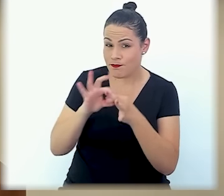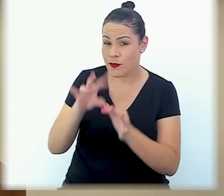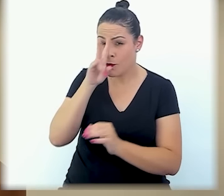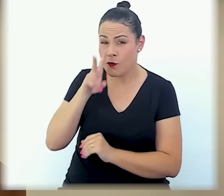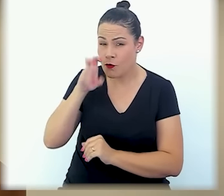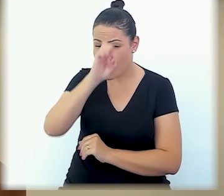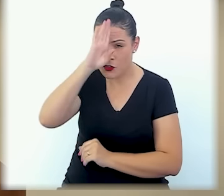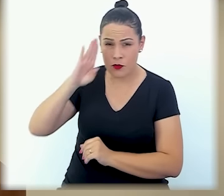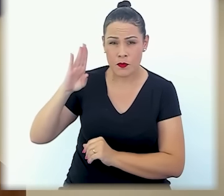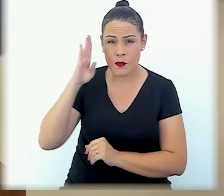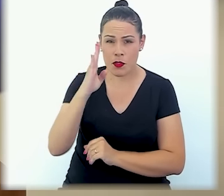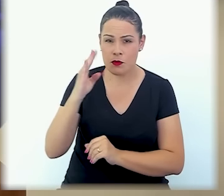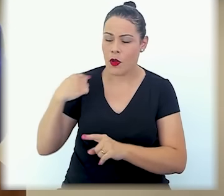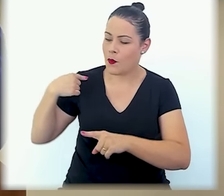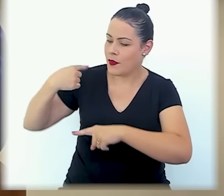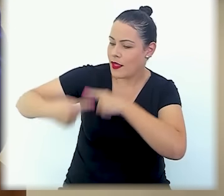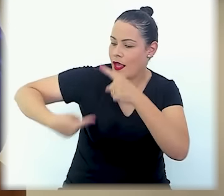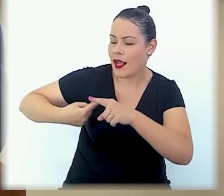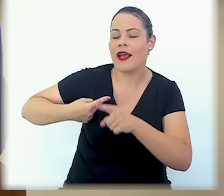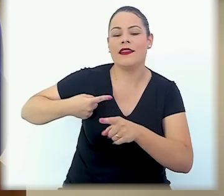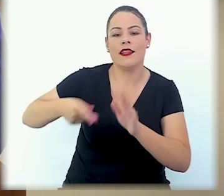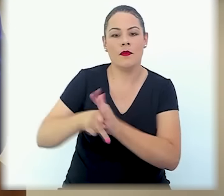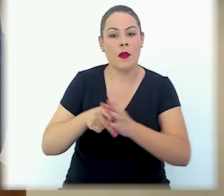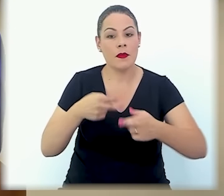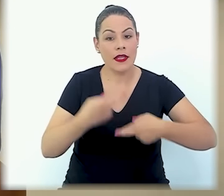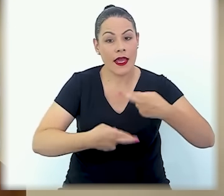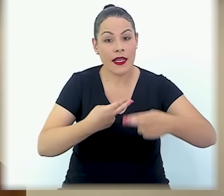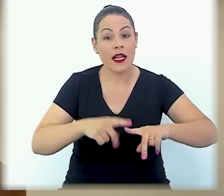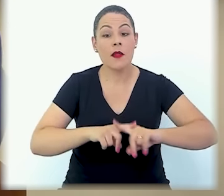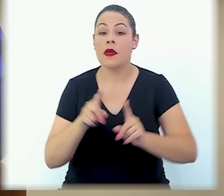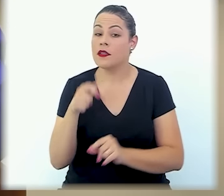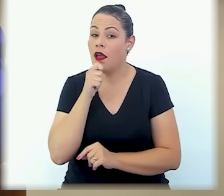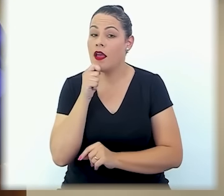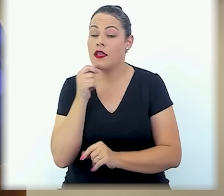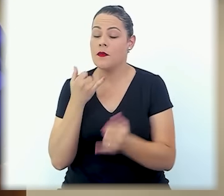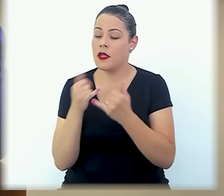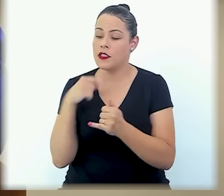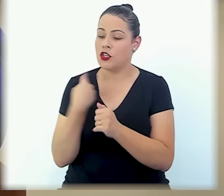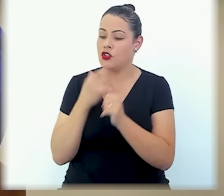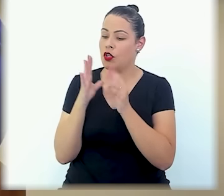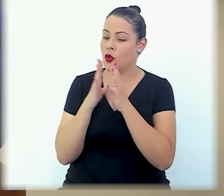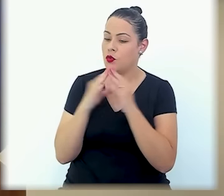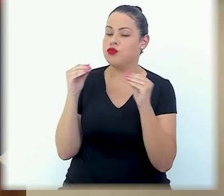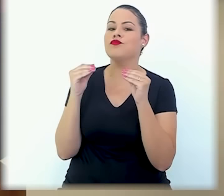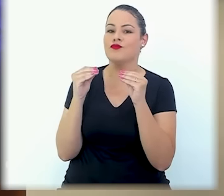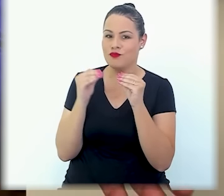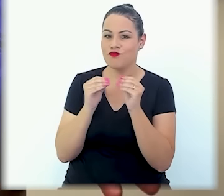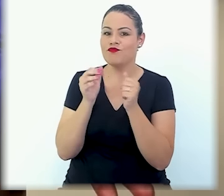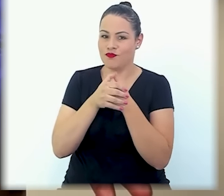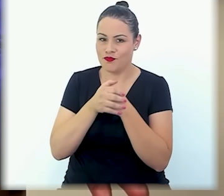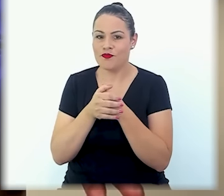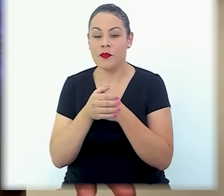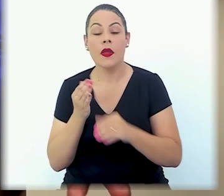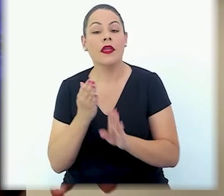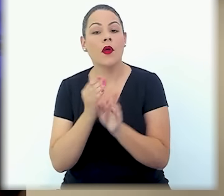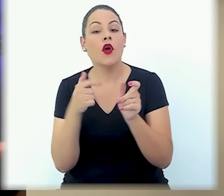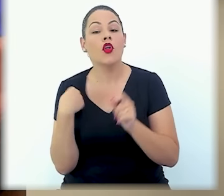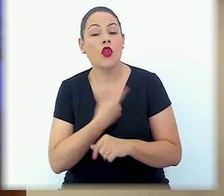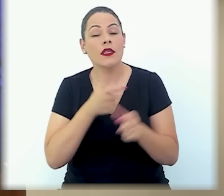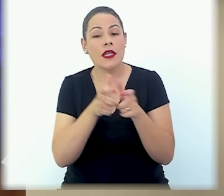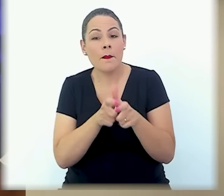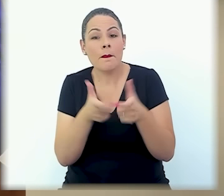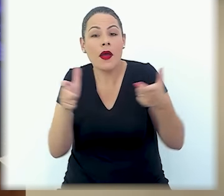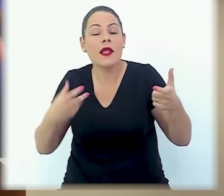da alimentação da cadeia da reciclagem, nós estamos ainda muito na invisibilidade. Hoje, a maioria de nós catadores e